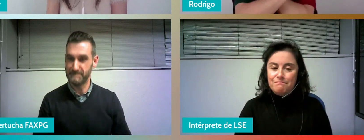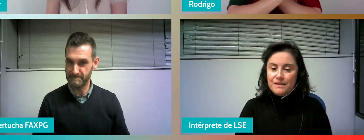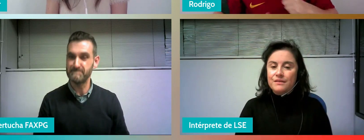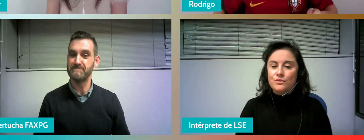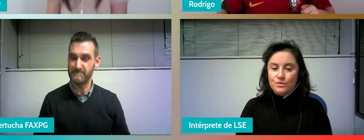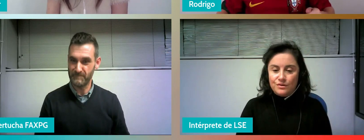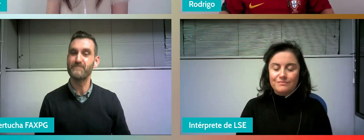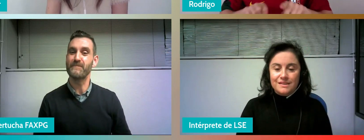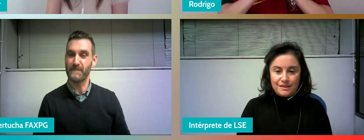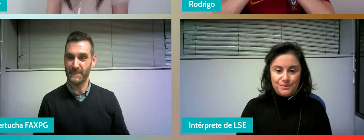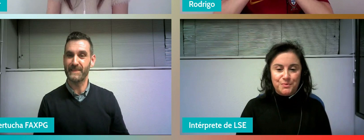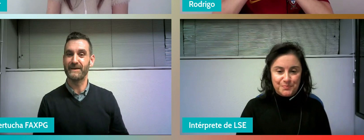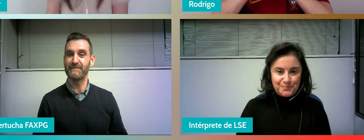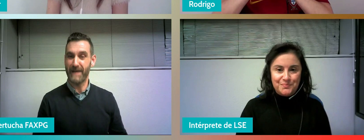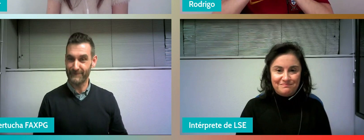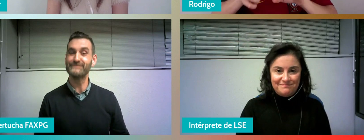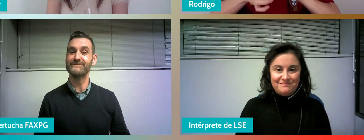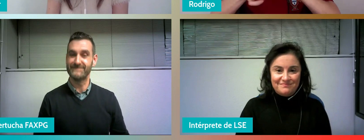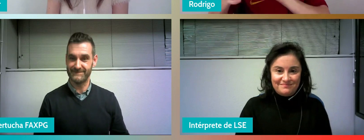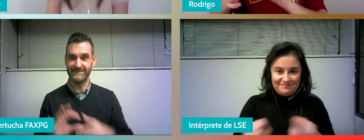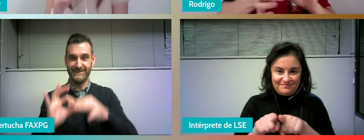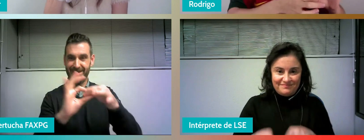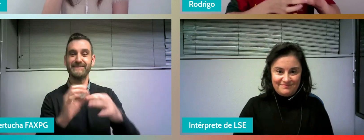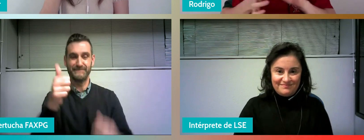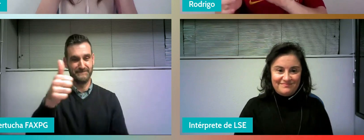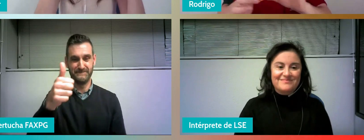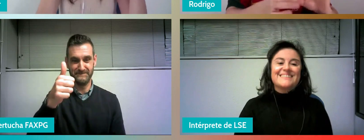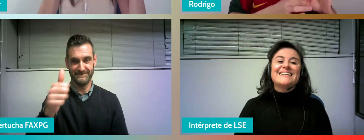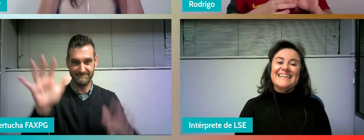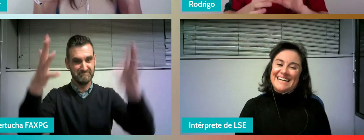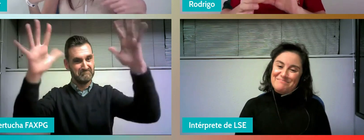Xa vai implícito, non. Portugal, são irmãos.